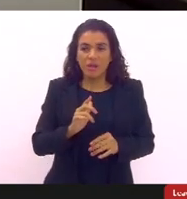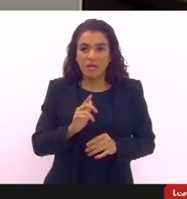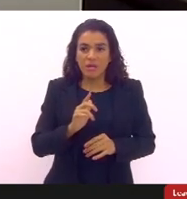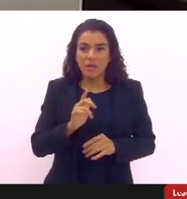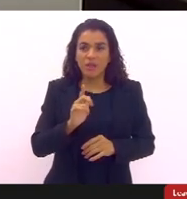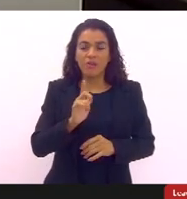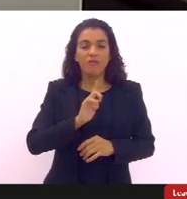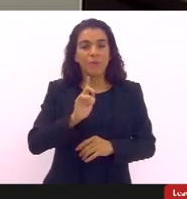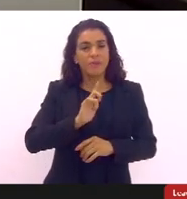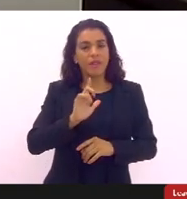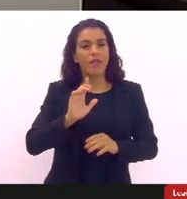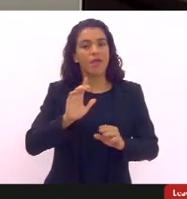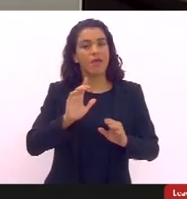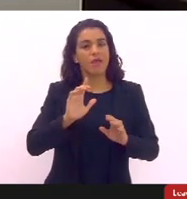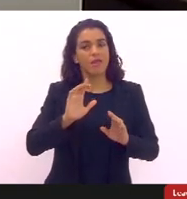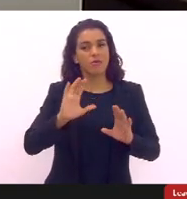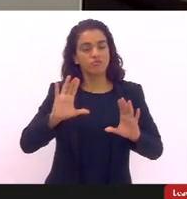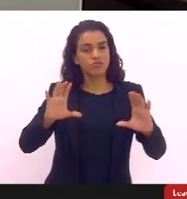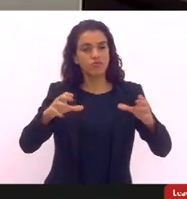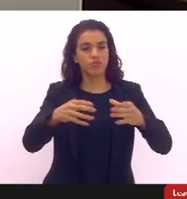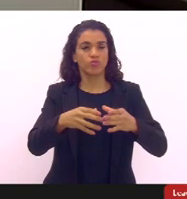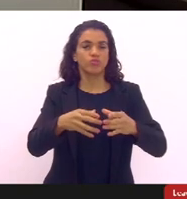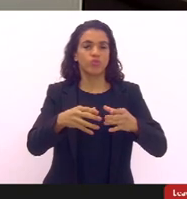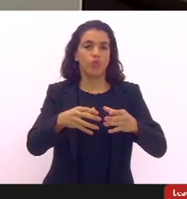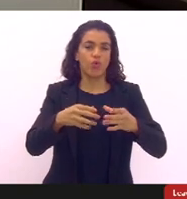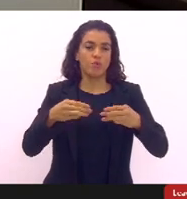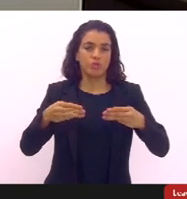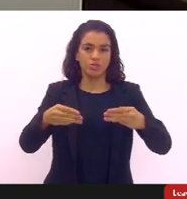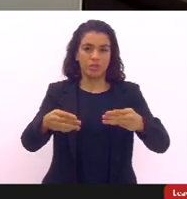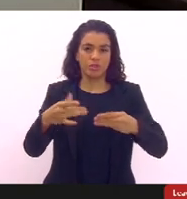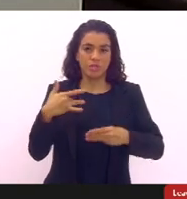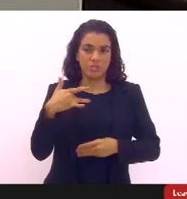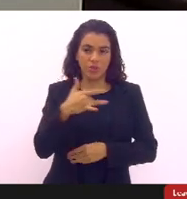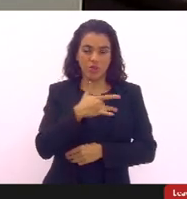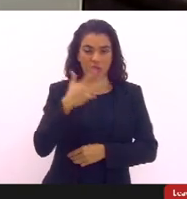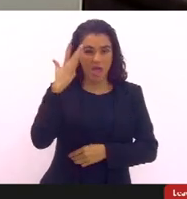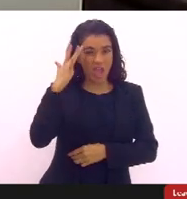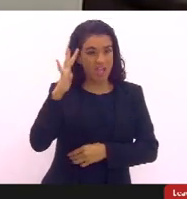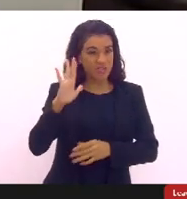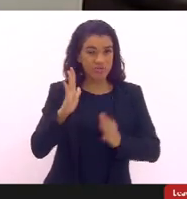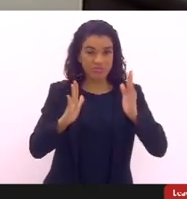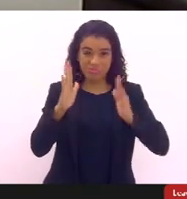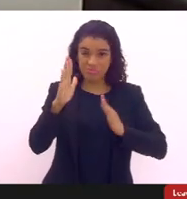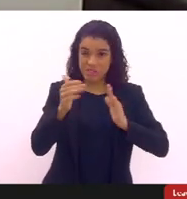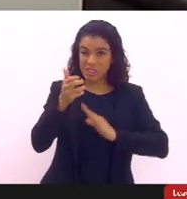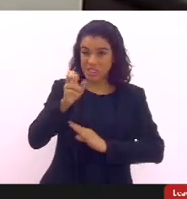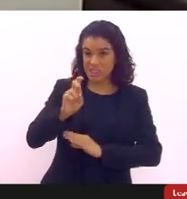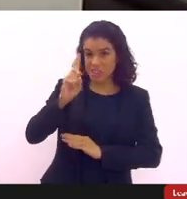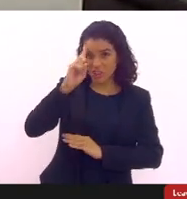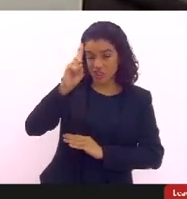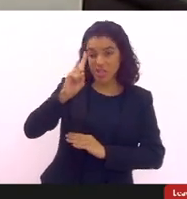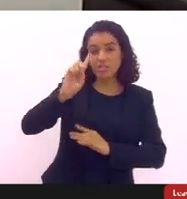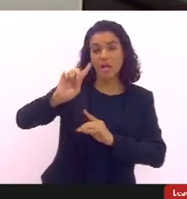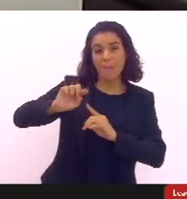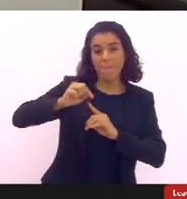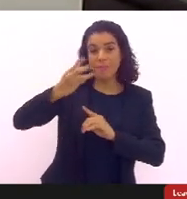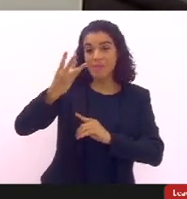Nós vamos ter um encontro com o Ministério da Saúde, provavelmente, sim, daqui a 15 dias. Então, na outra